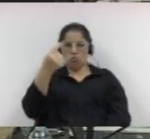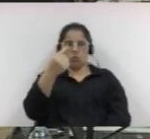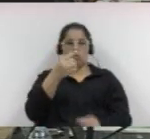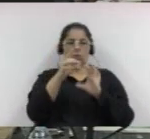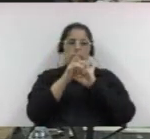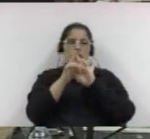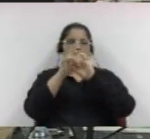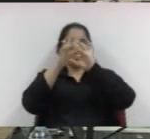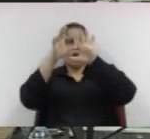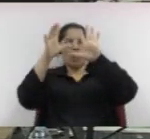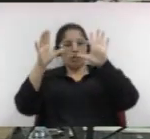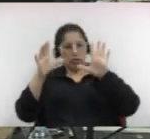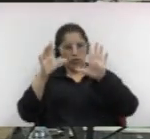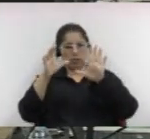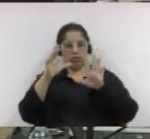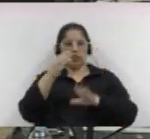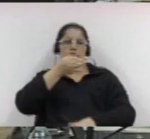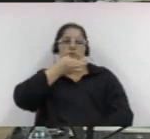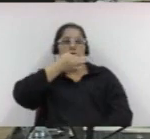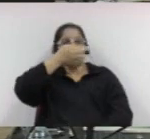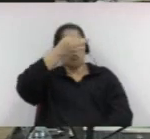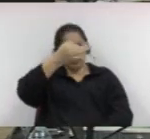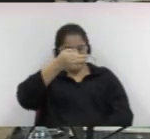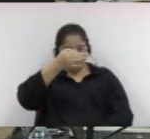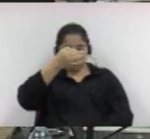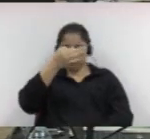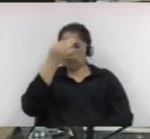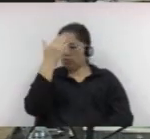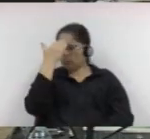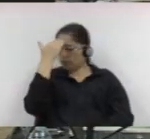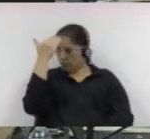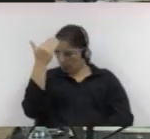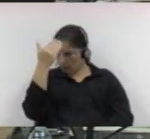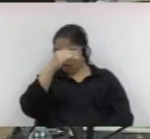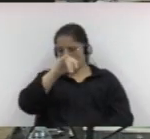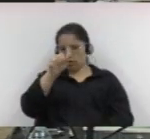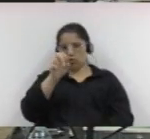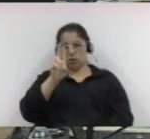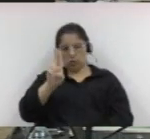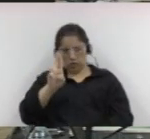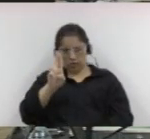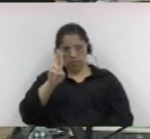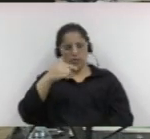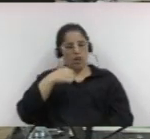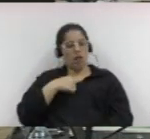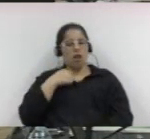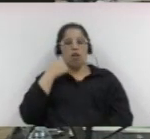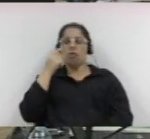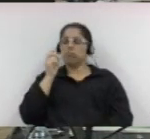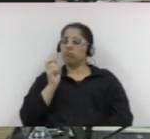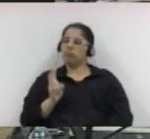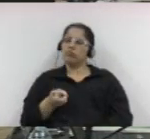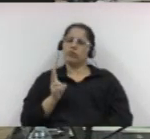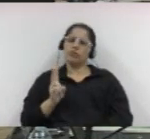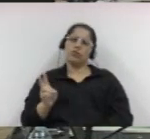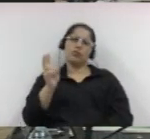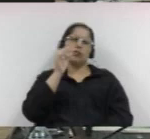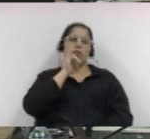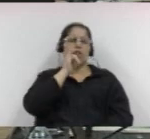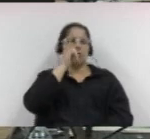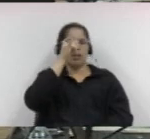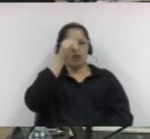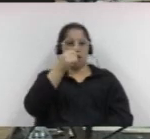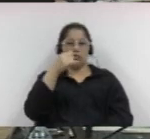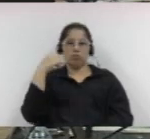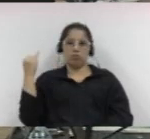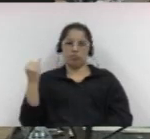não se manifeste para que o vereador possa concluir a seu Obrigado, raciocínio. Vereador Jô. Então eu vou continuar dizendo da importância daquele aeroporto,